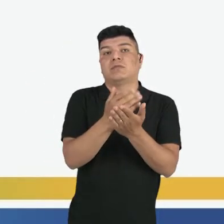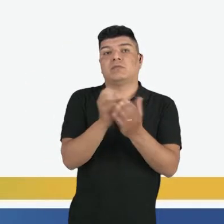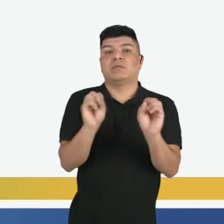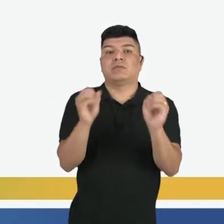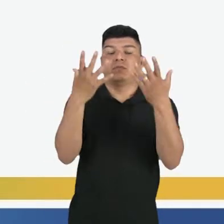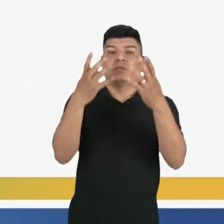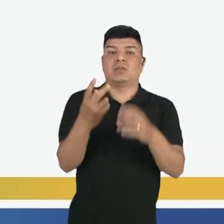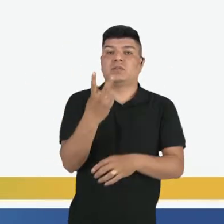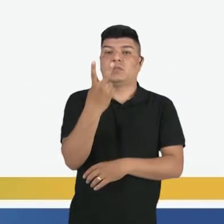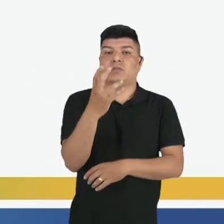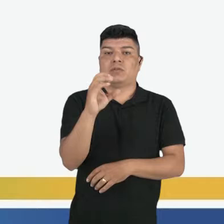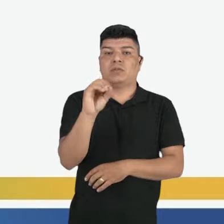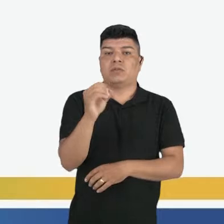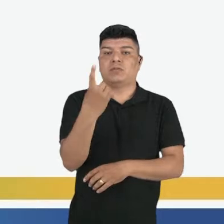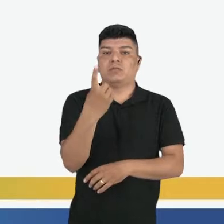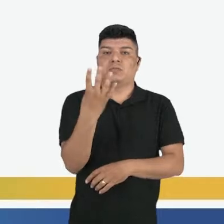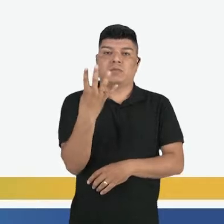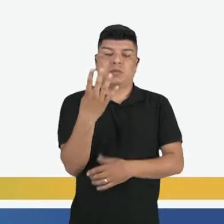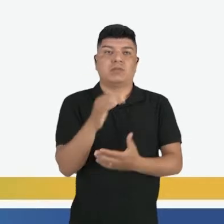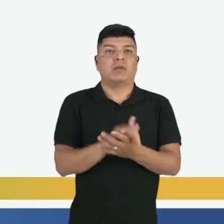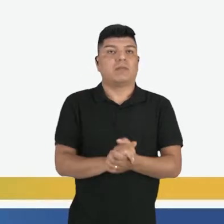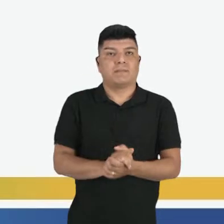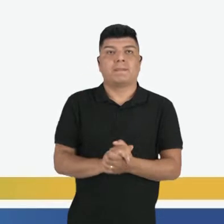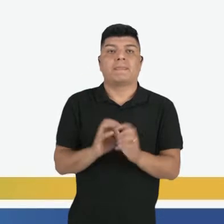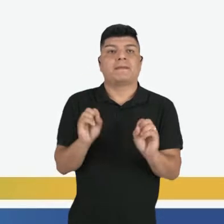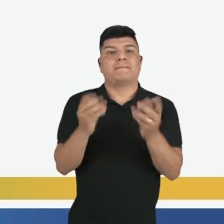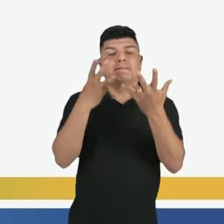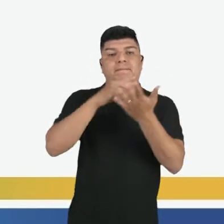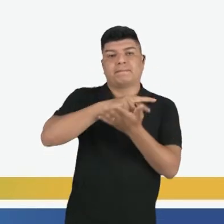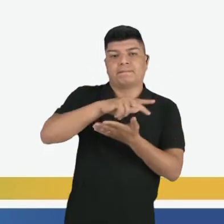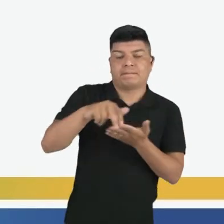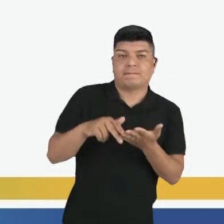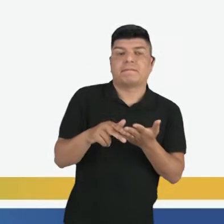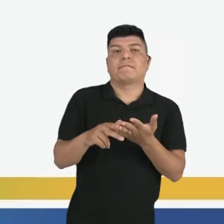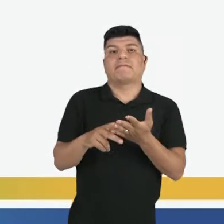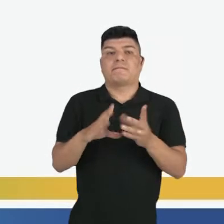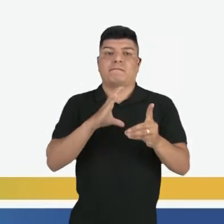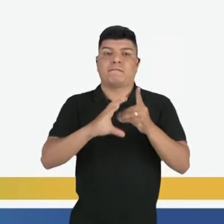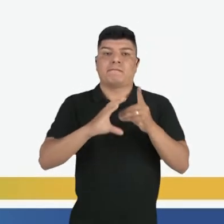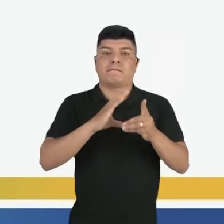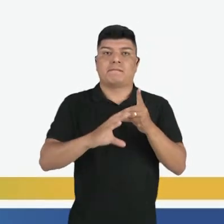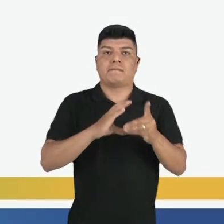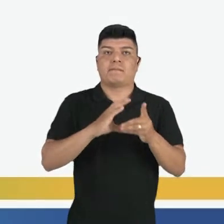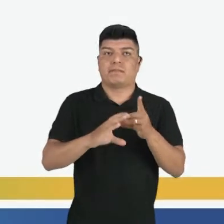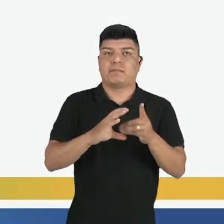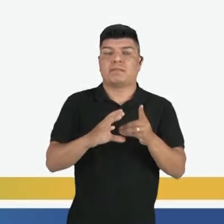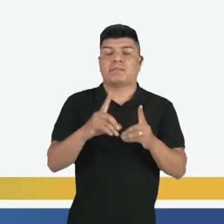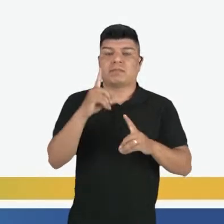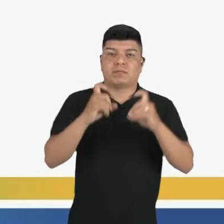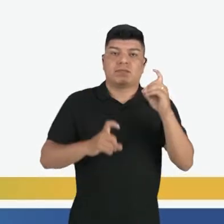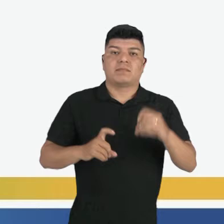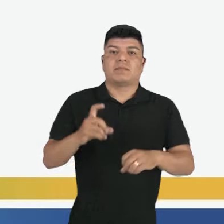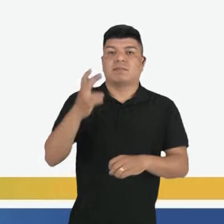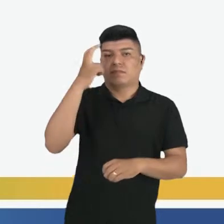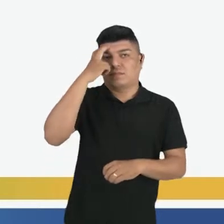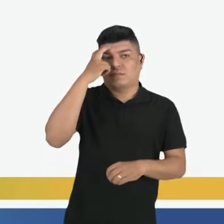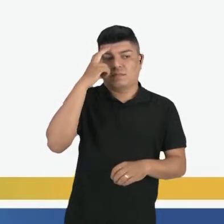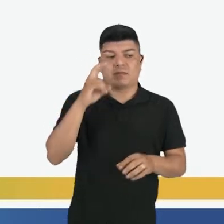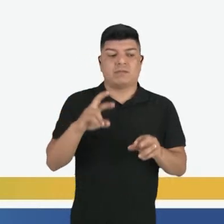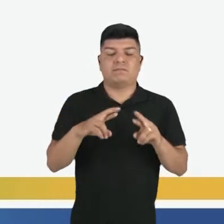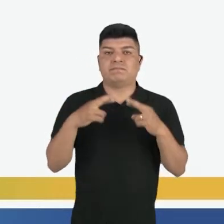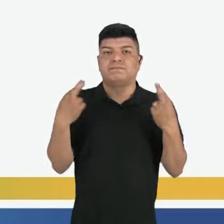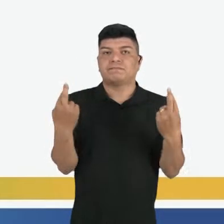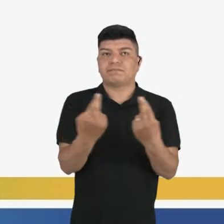celebrações em 2004. Os festejos envolvem vários rituais de devoção religiosa e expressões culturais e